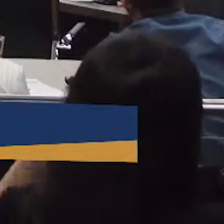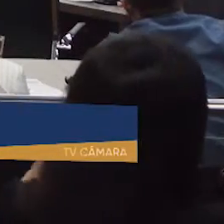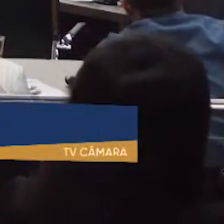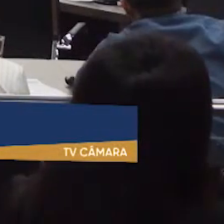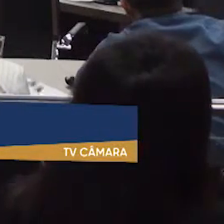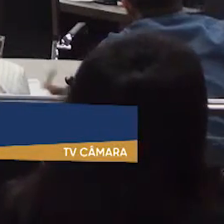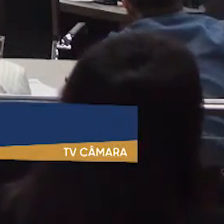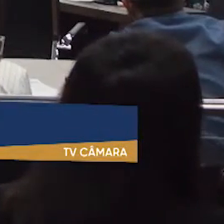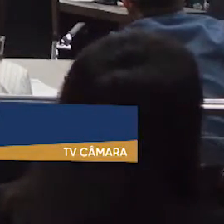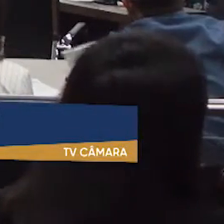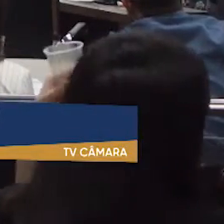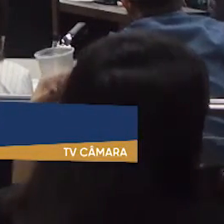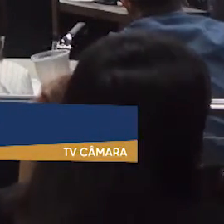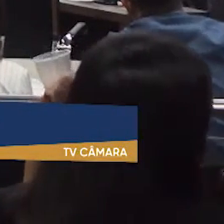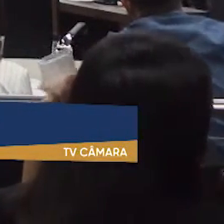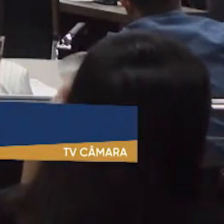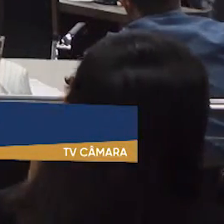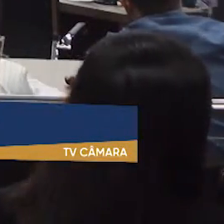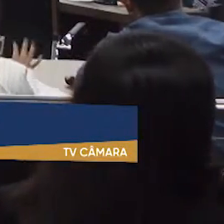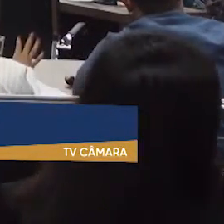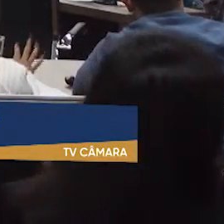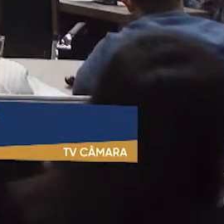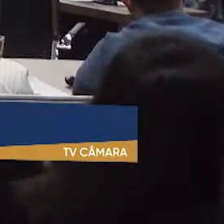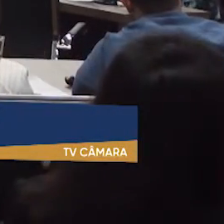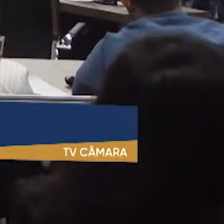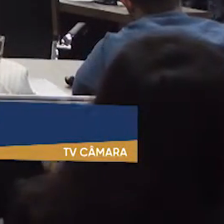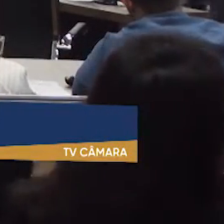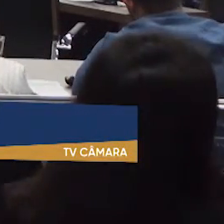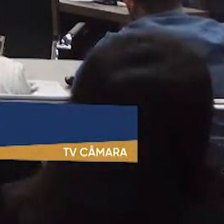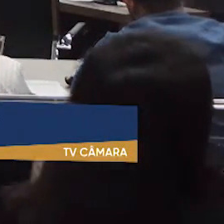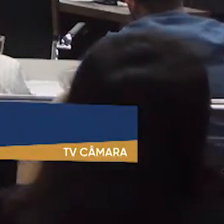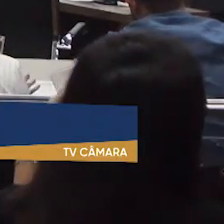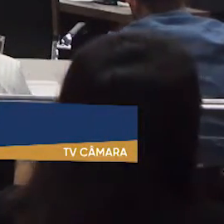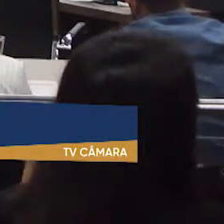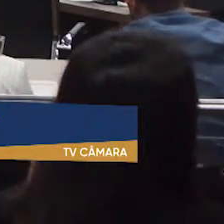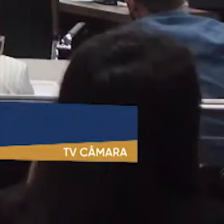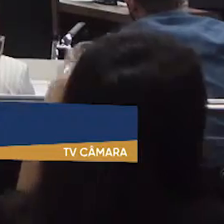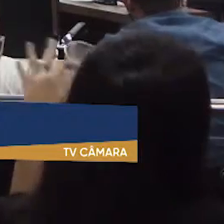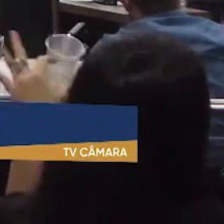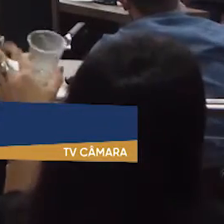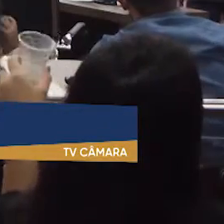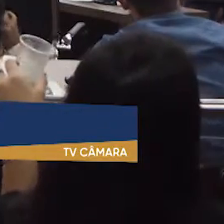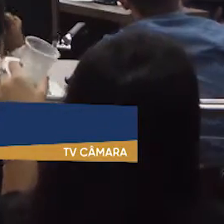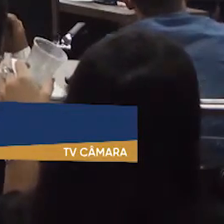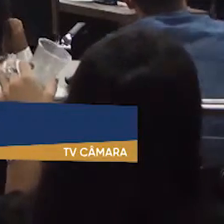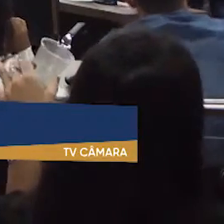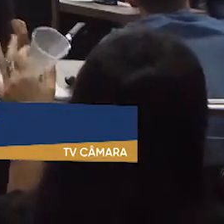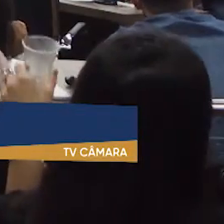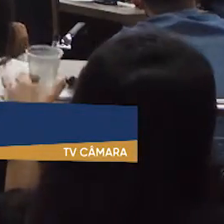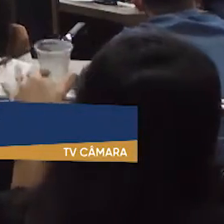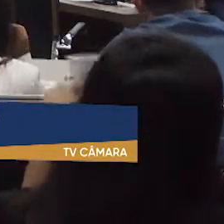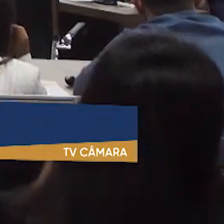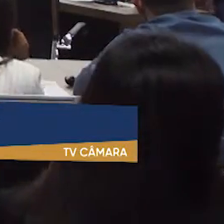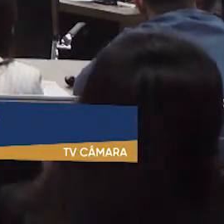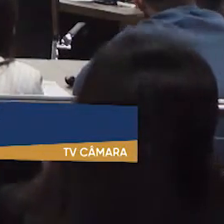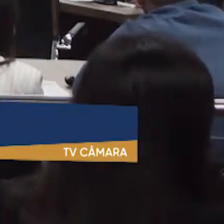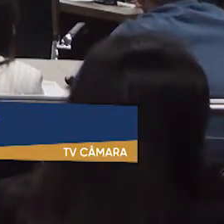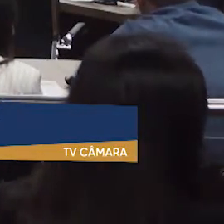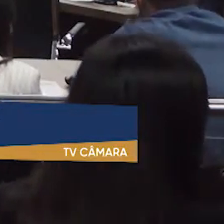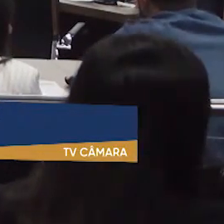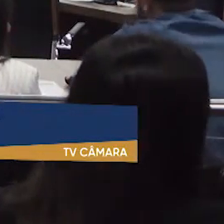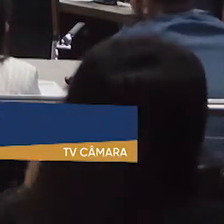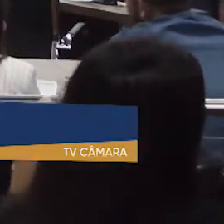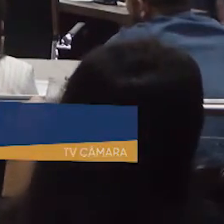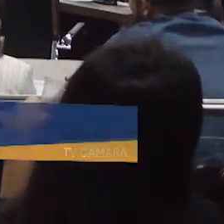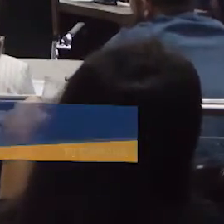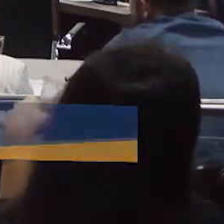O vereador Pastor Elias Ferreira pediu que a população anapolina participe da campanha de vacinação contra a gripe, iniciada